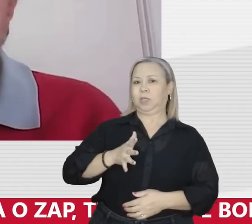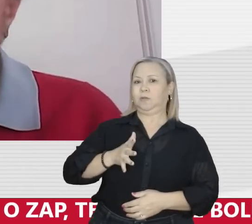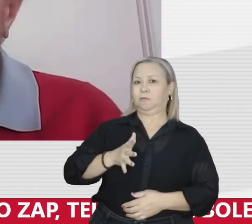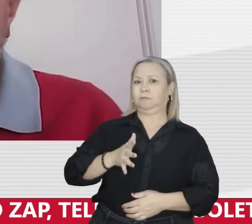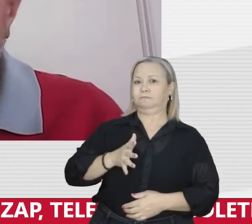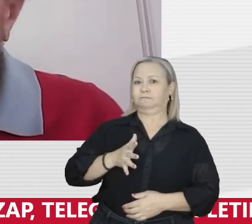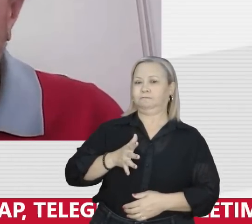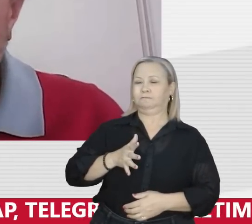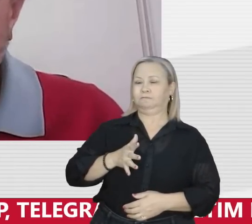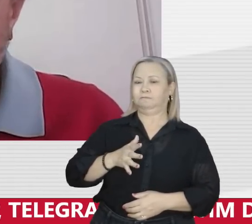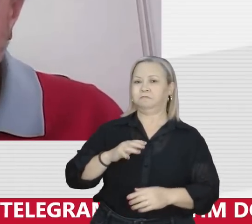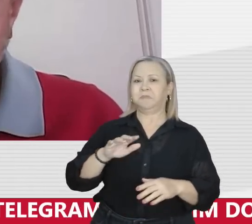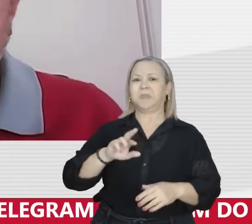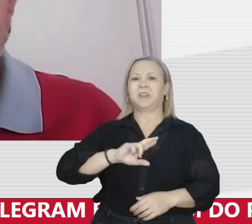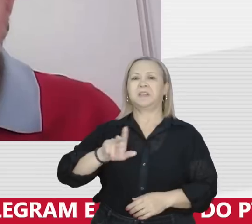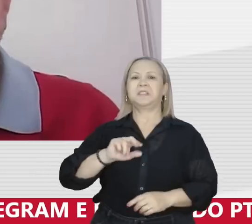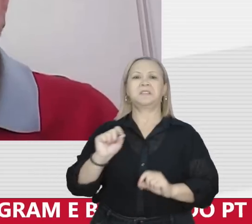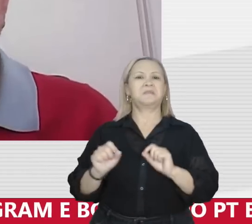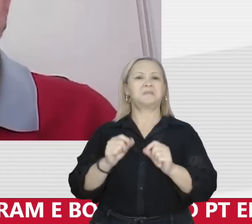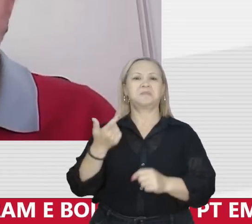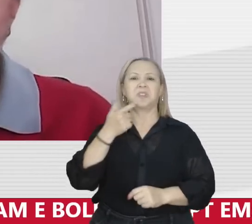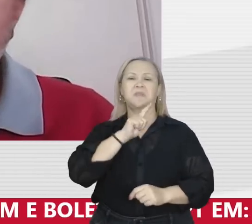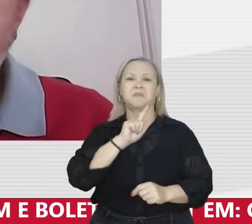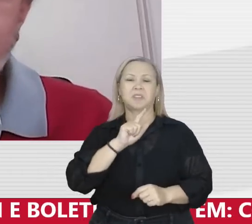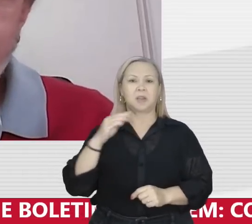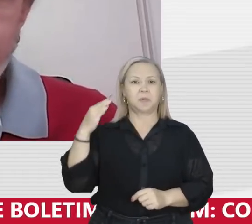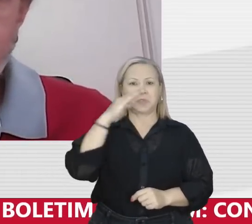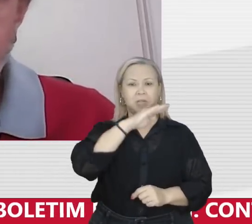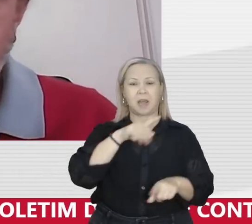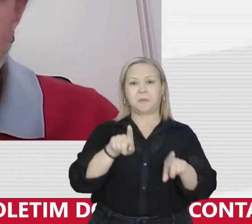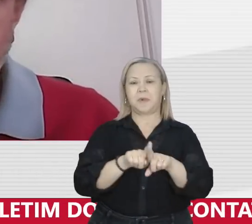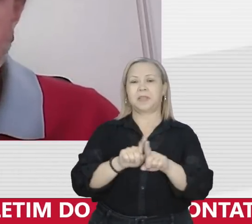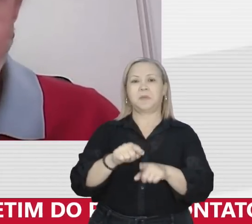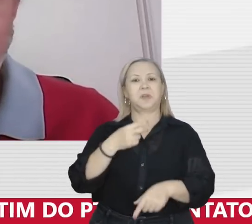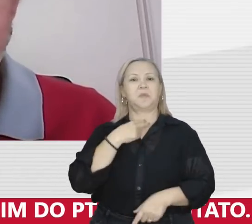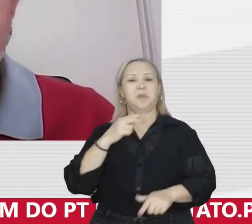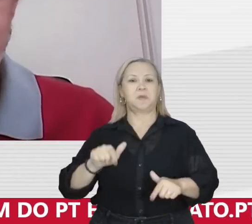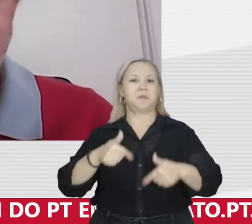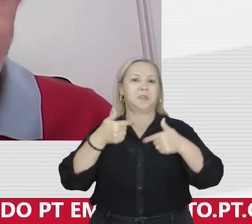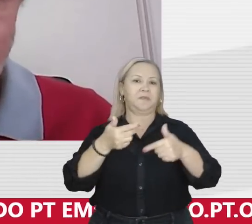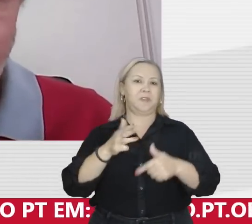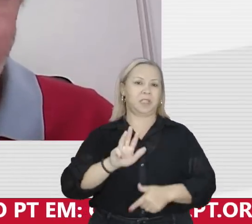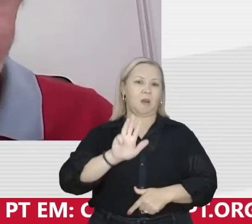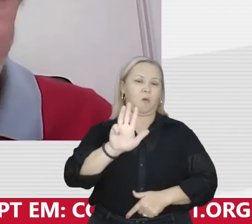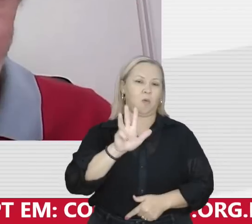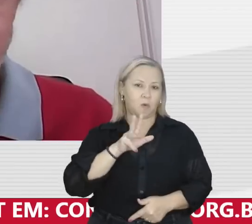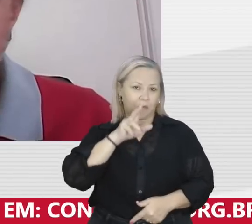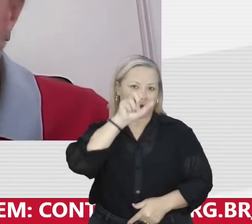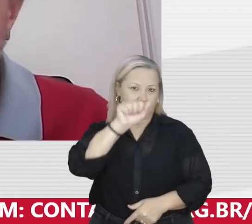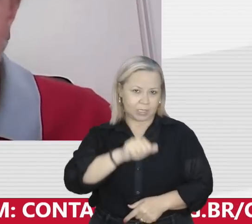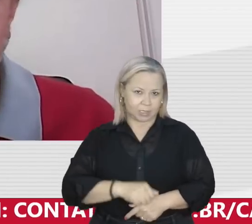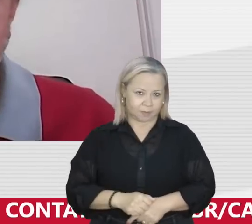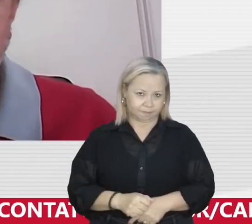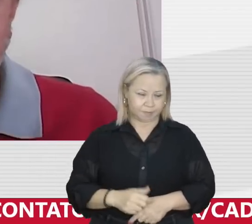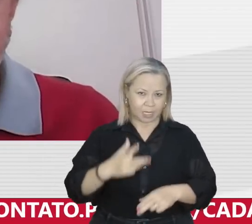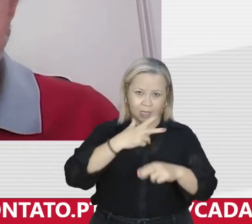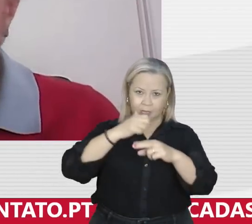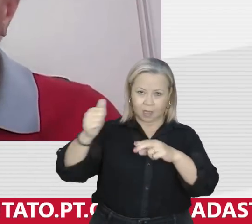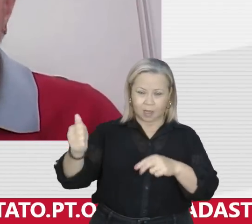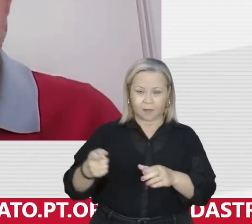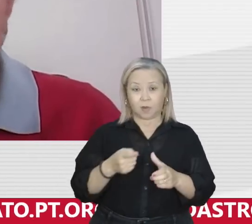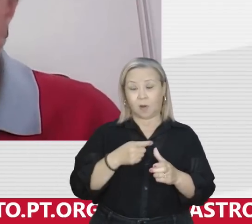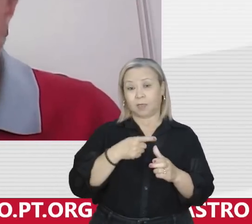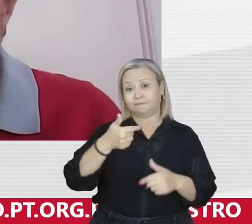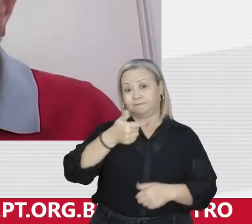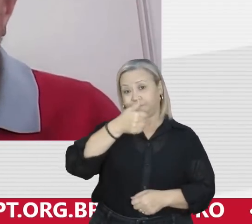que não dá mais Bolsonaro, mas também não podemos enfrentar um Lula fortalecido pela vitória no primeiro turno.